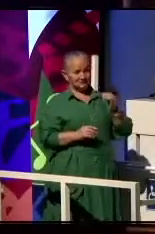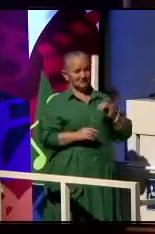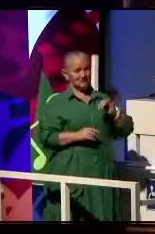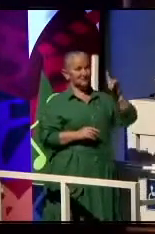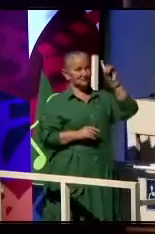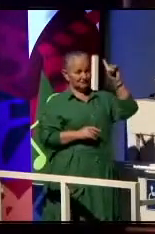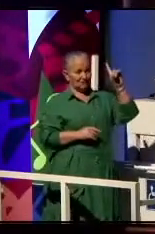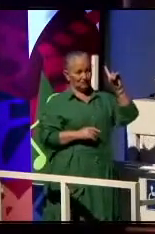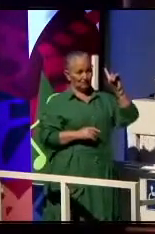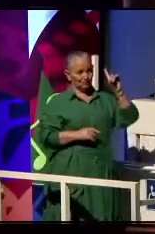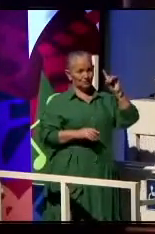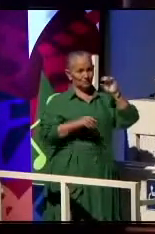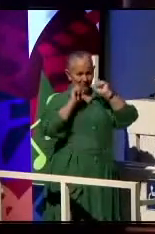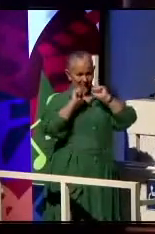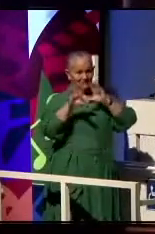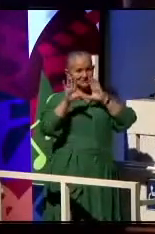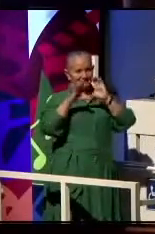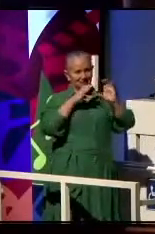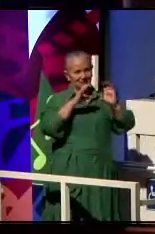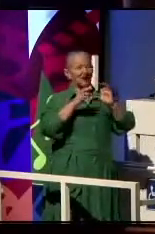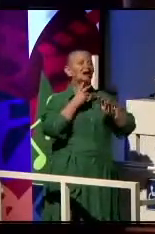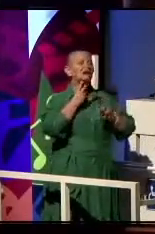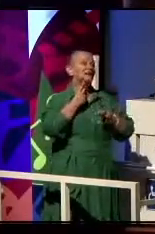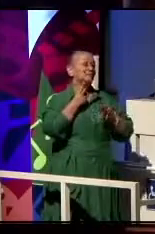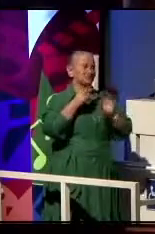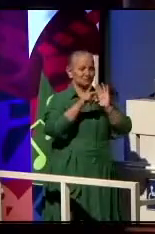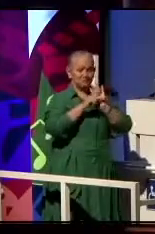eu também eu tenho